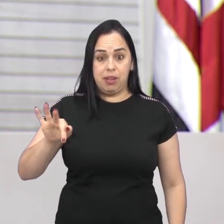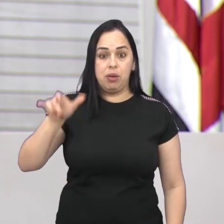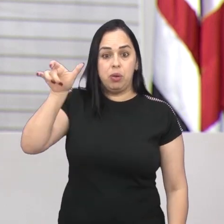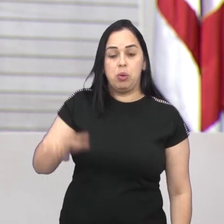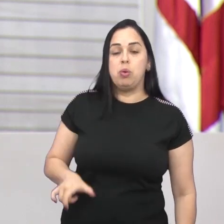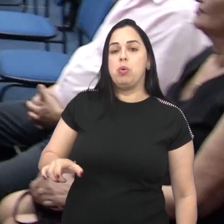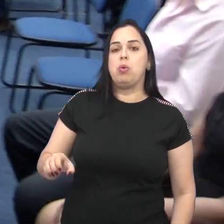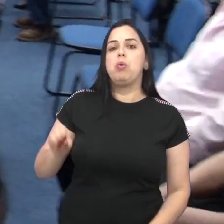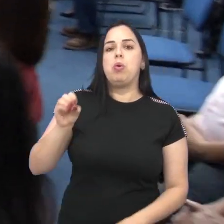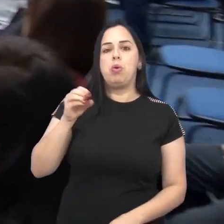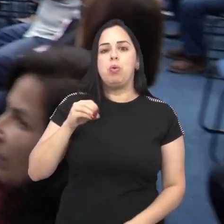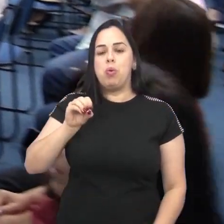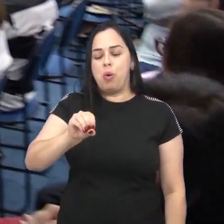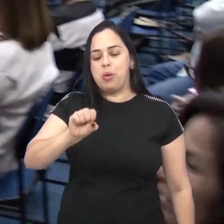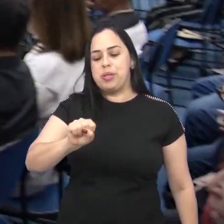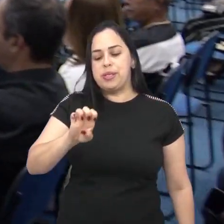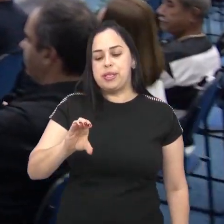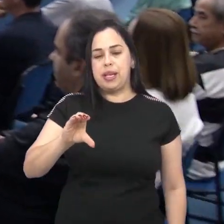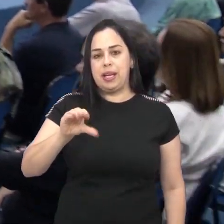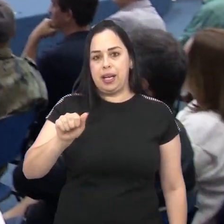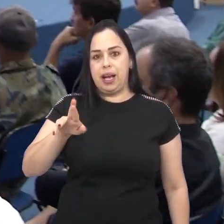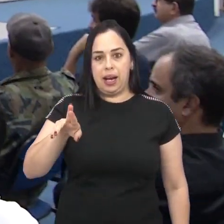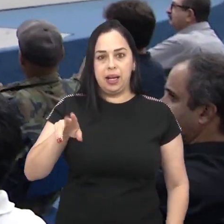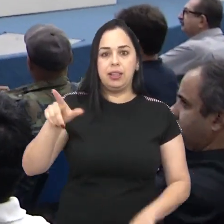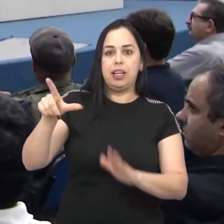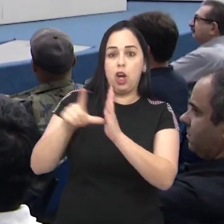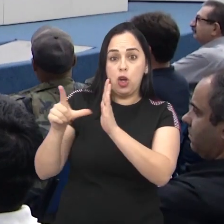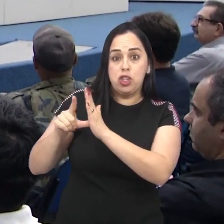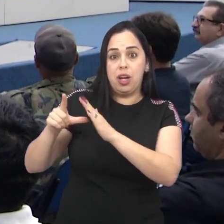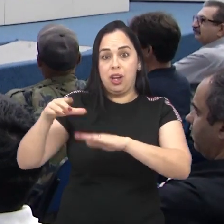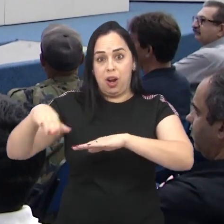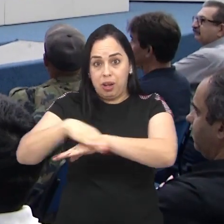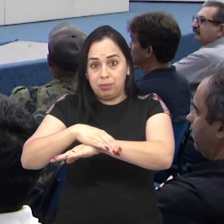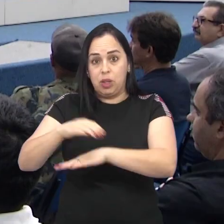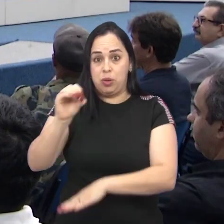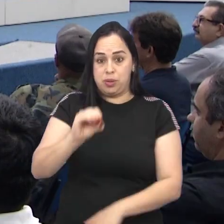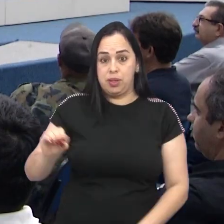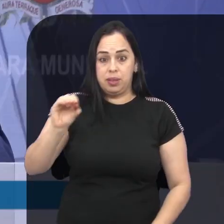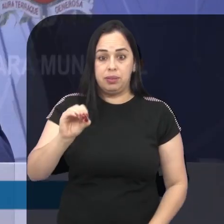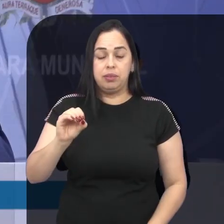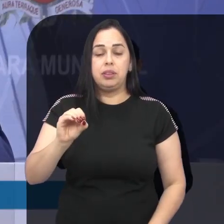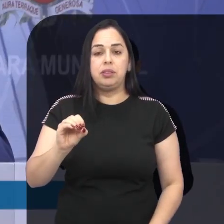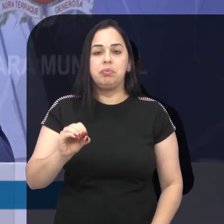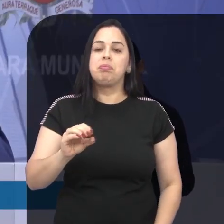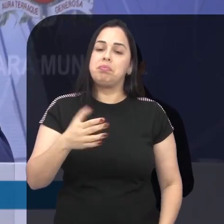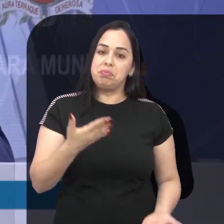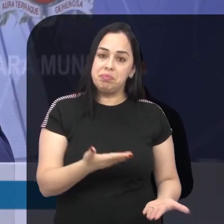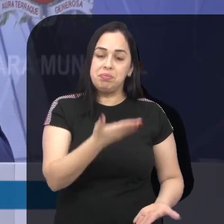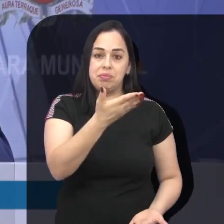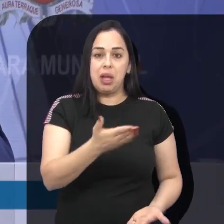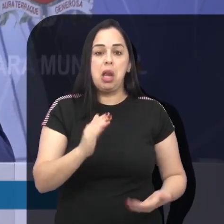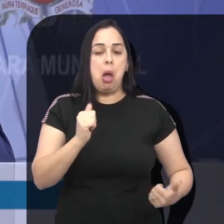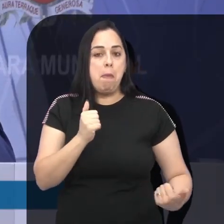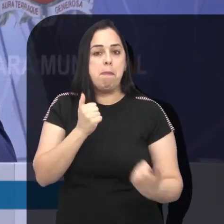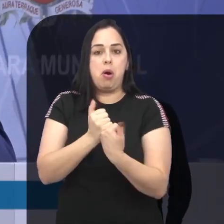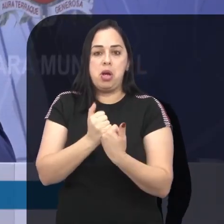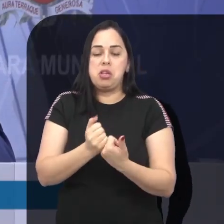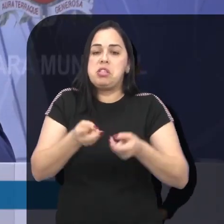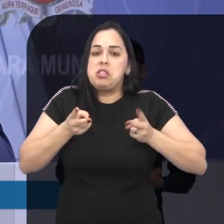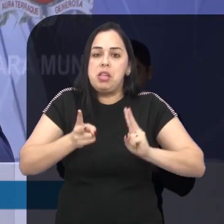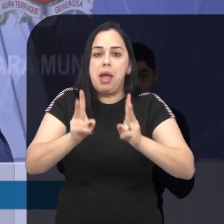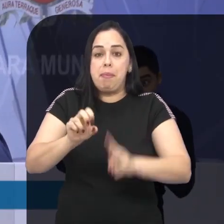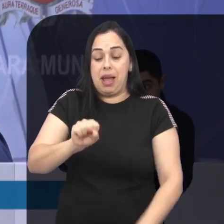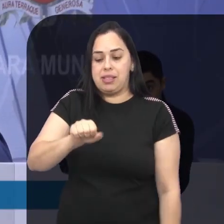Oscar Constantino, ressaltaram a relação do homenageado com a Águia do Vale. O Fernando, ele apoiou também a